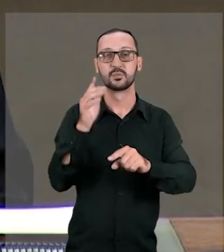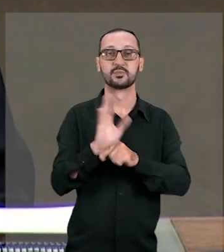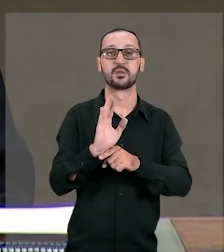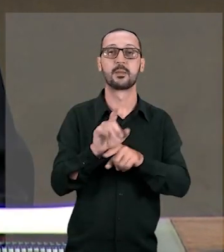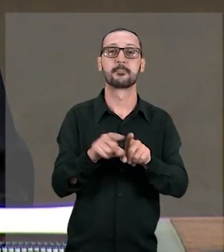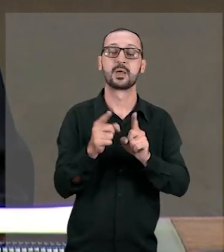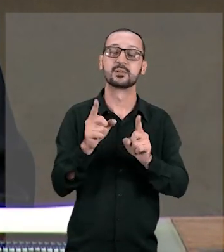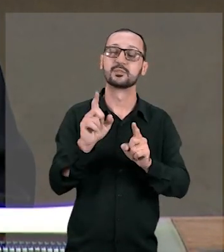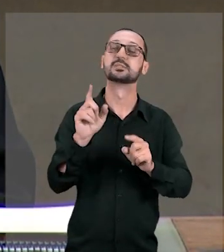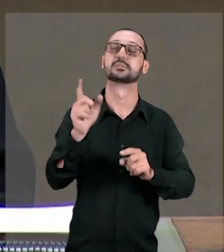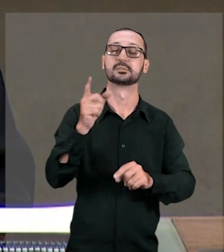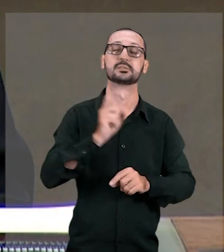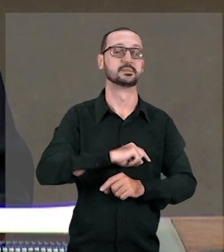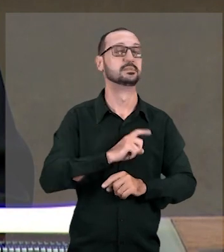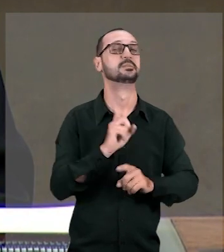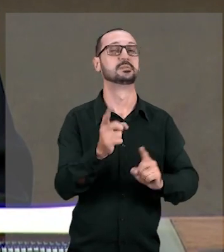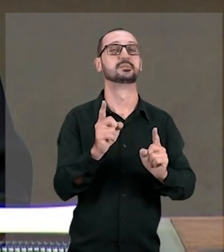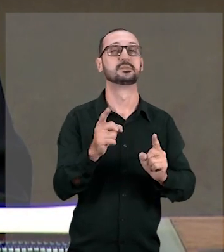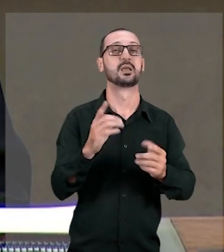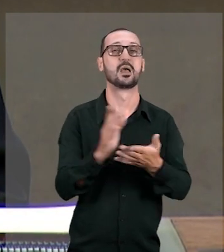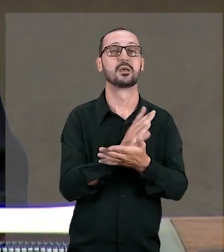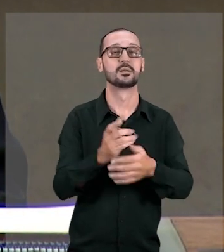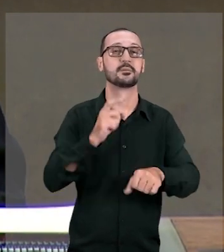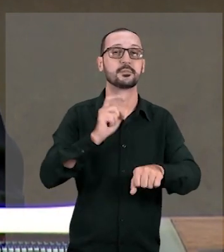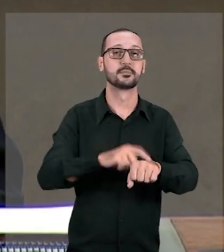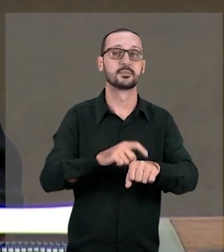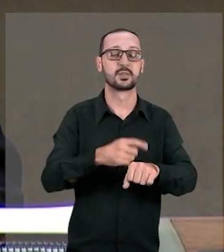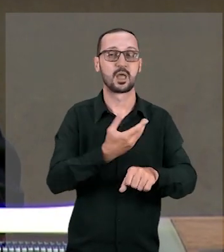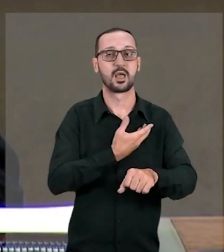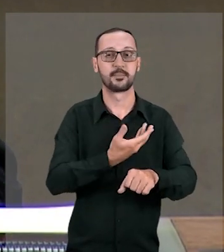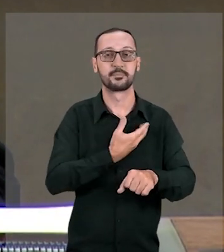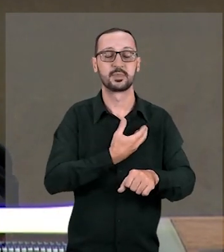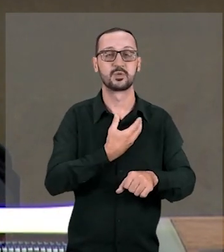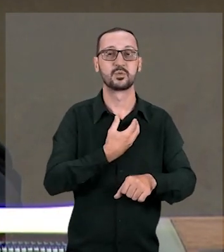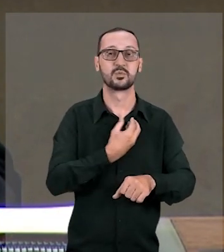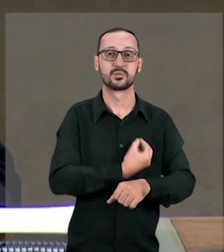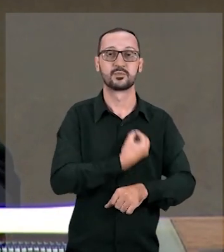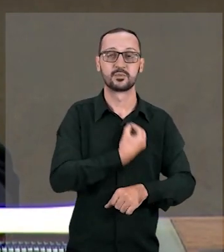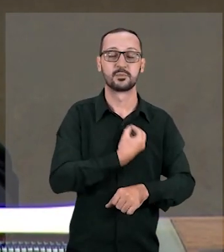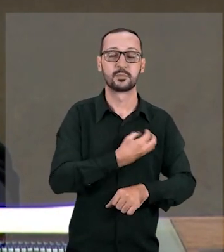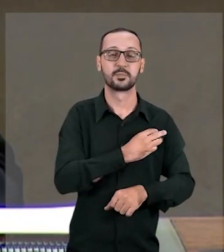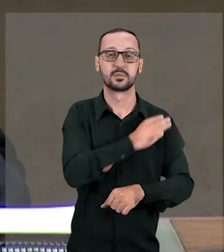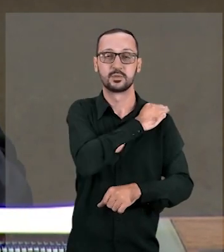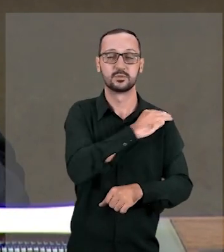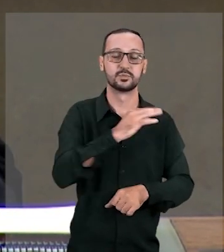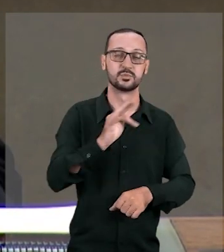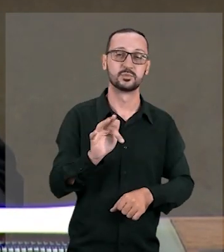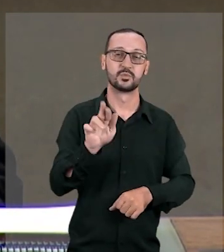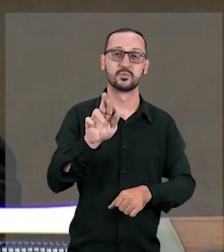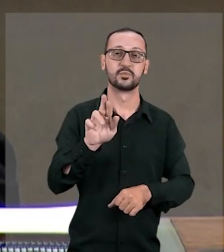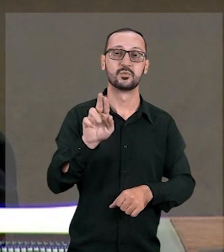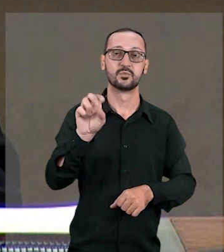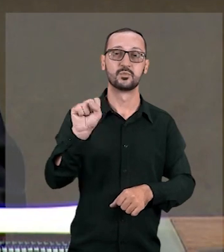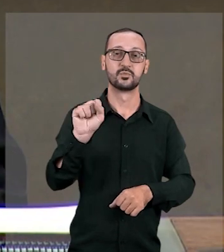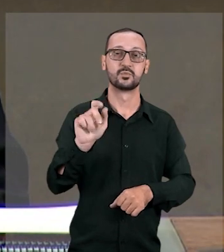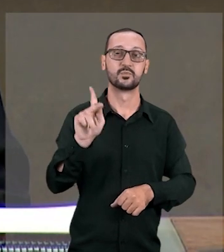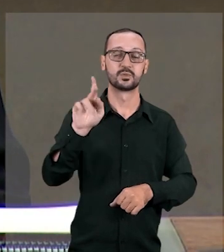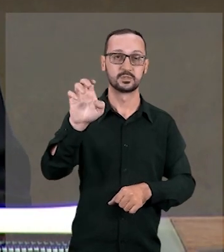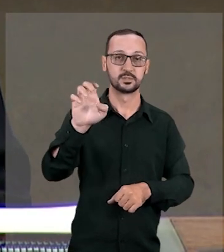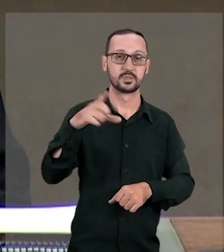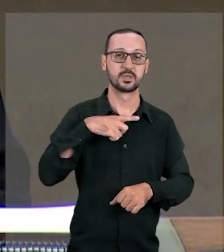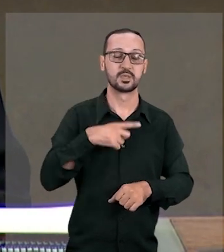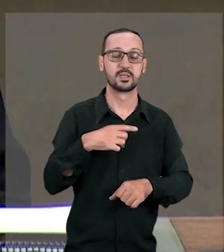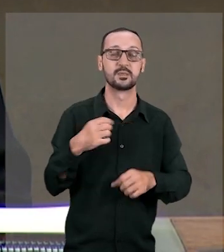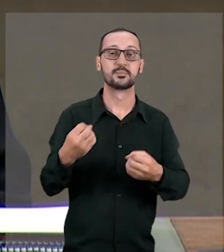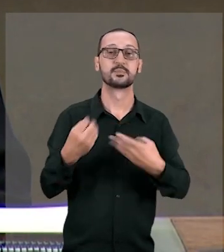também foi covardia. Pegaram alguns dos meus melhores amigos de toda a vida, o ministro Fux, eu gosto de dizer que ele foi meu professor de